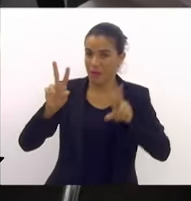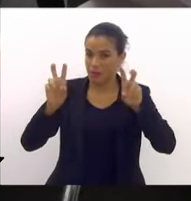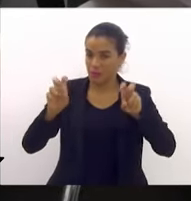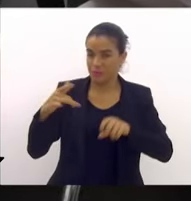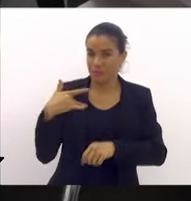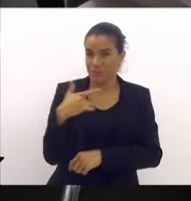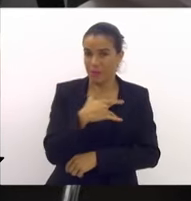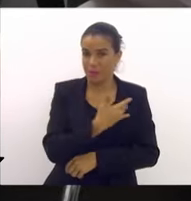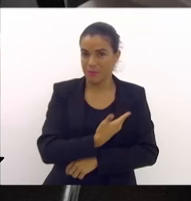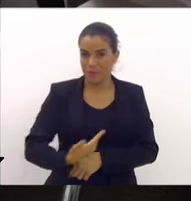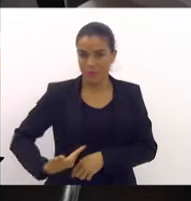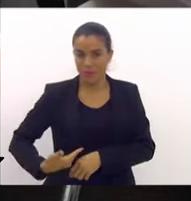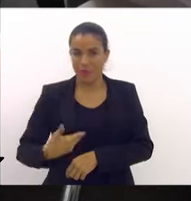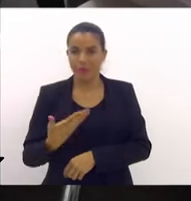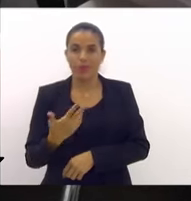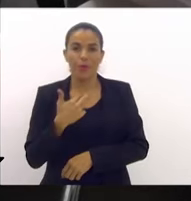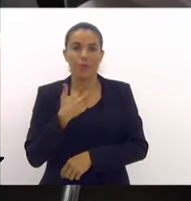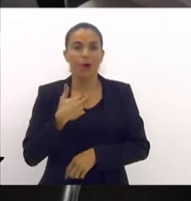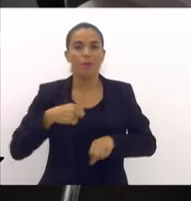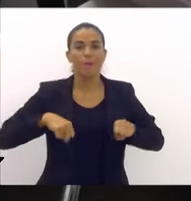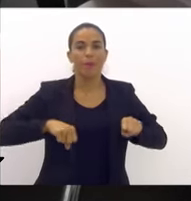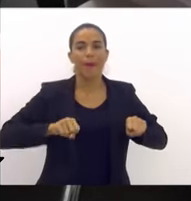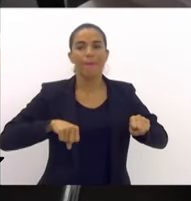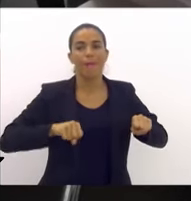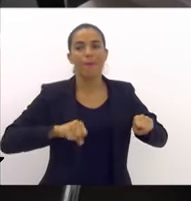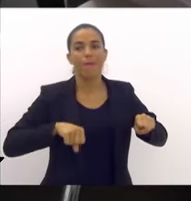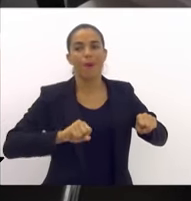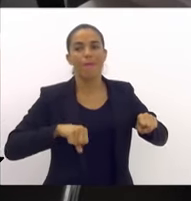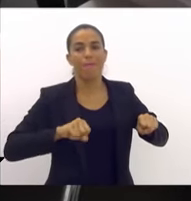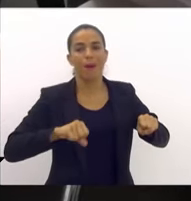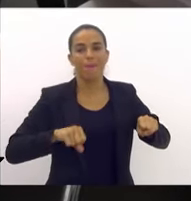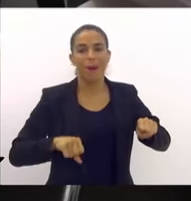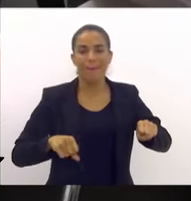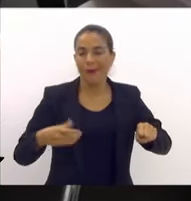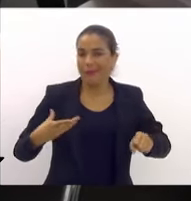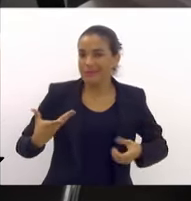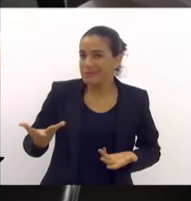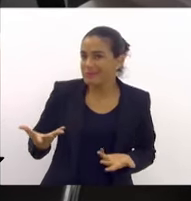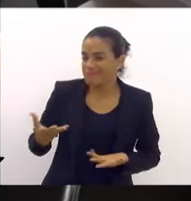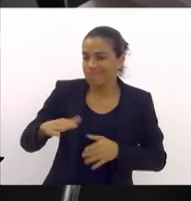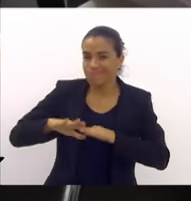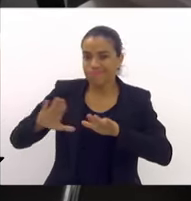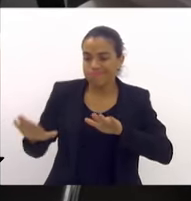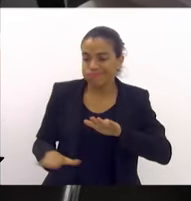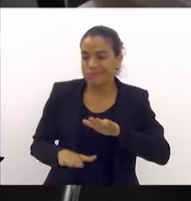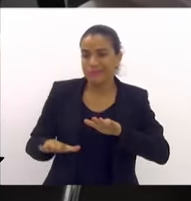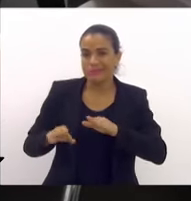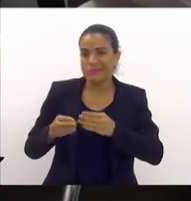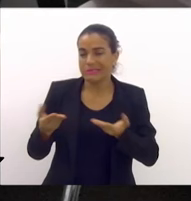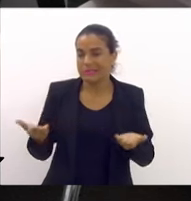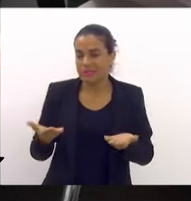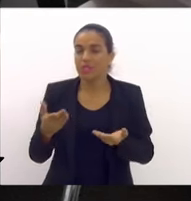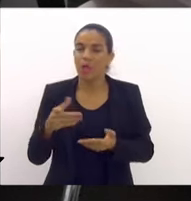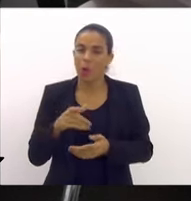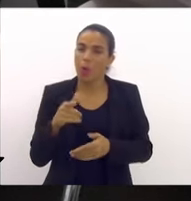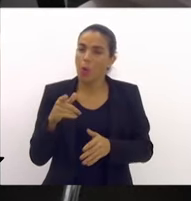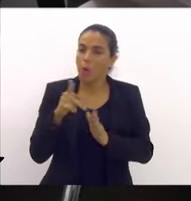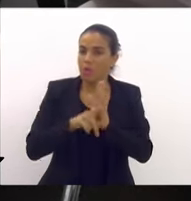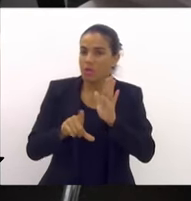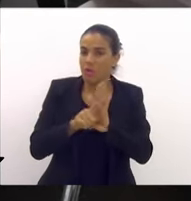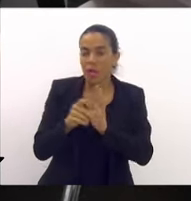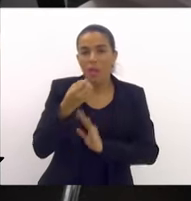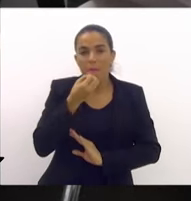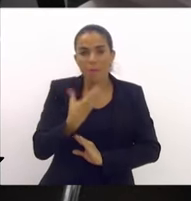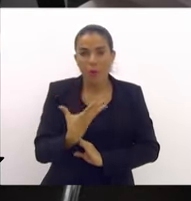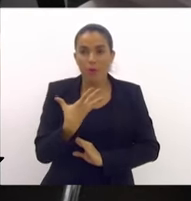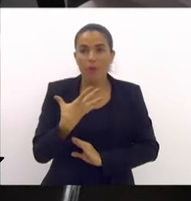pública, a gente não pode ter gente levando a nossa comida que está em condições insalubres, que estão sendo colocadas em condições insalubres. Então, o projeto é certeiro. Na época,